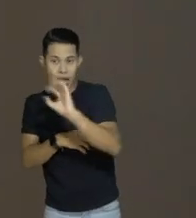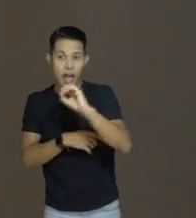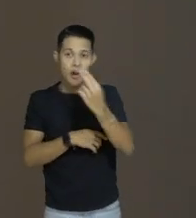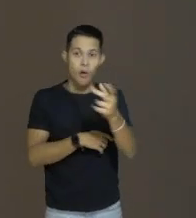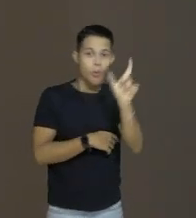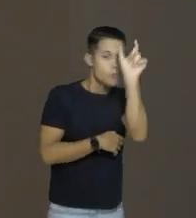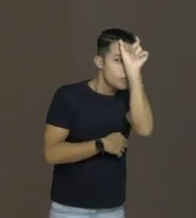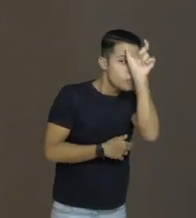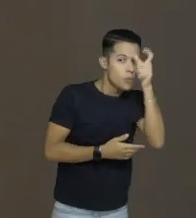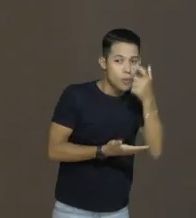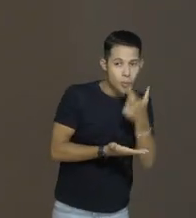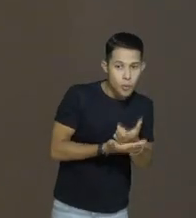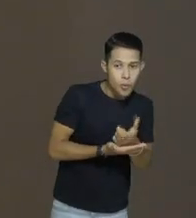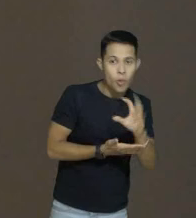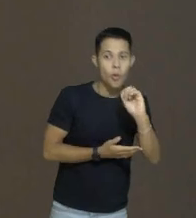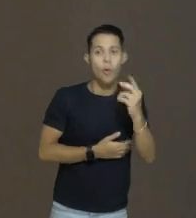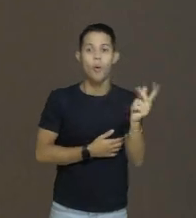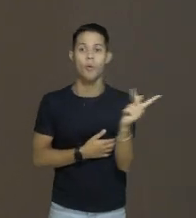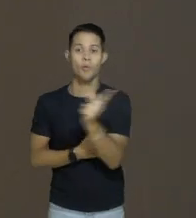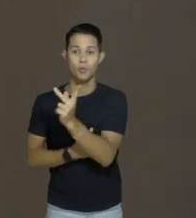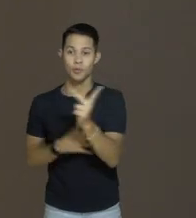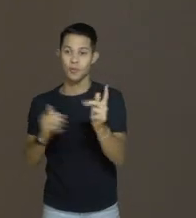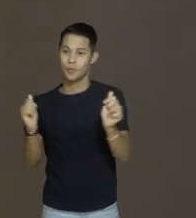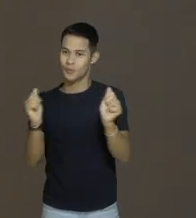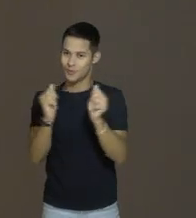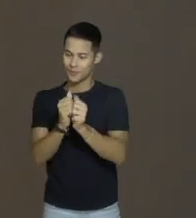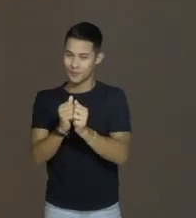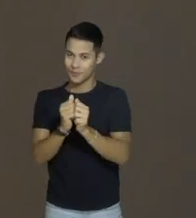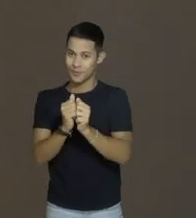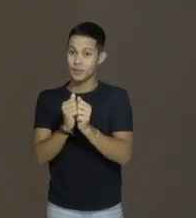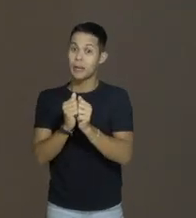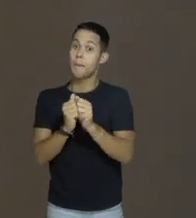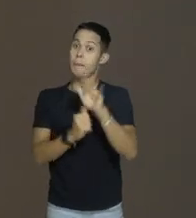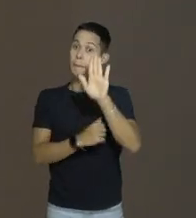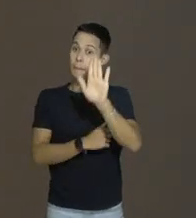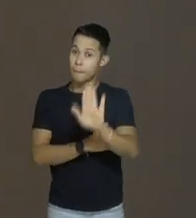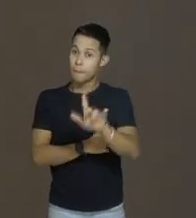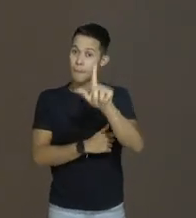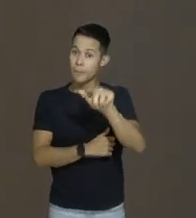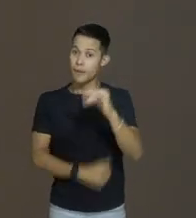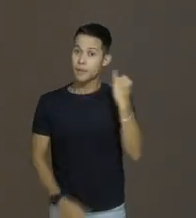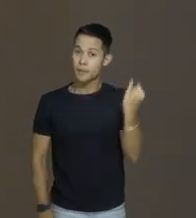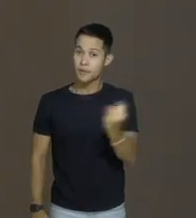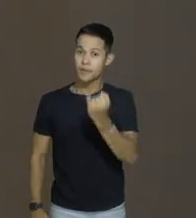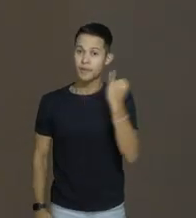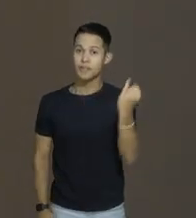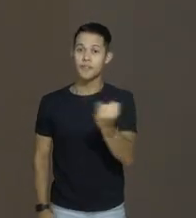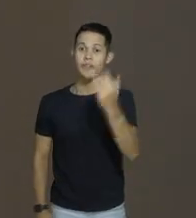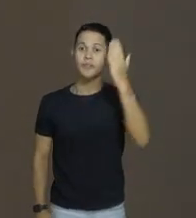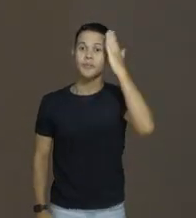aprendizagem dela, né? Mas diferenciar bem que são duas patologias diferentes.